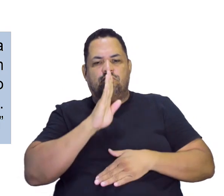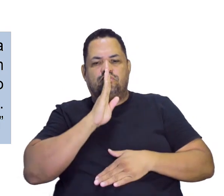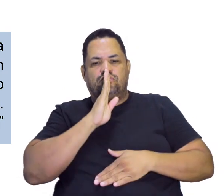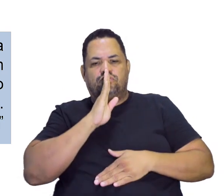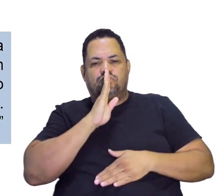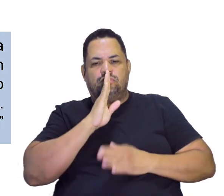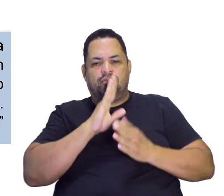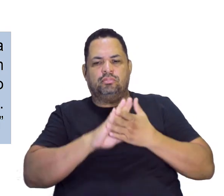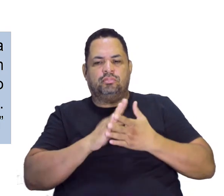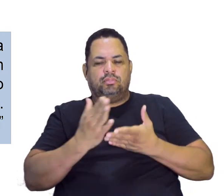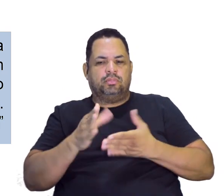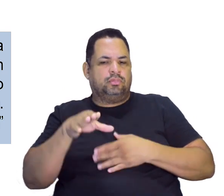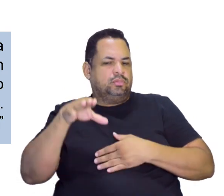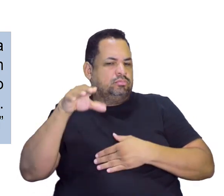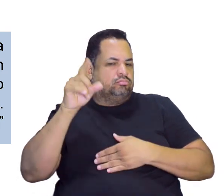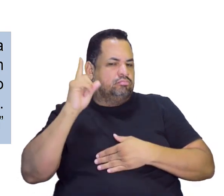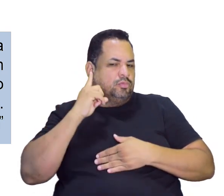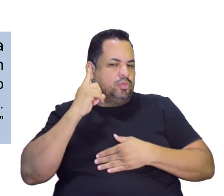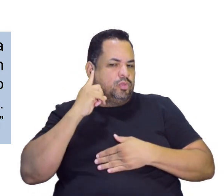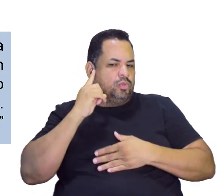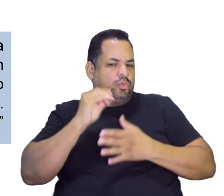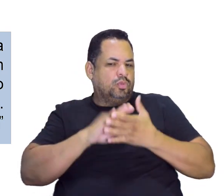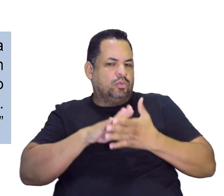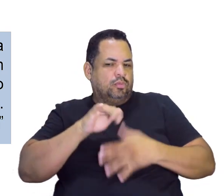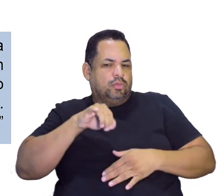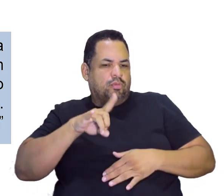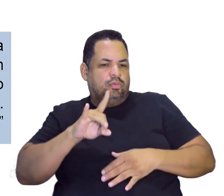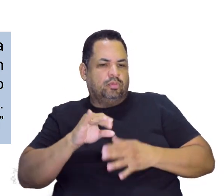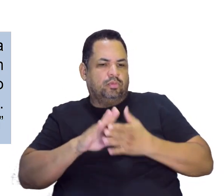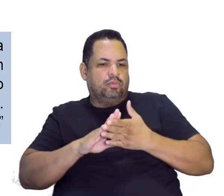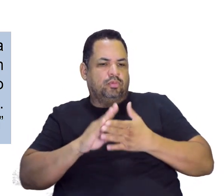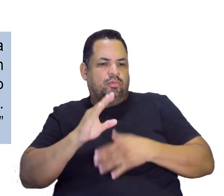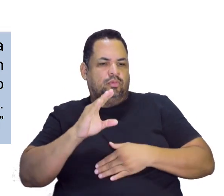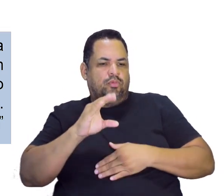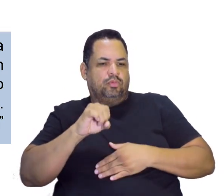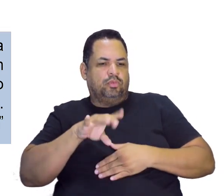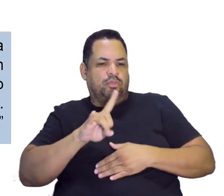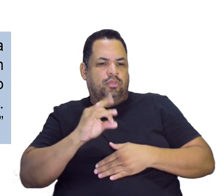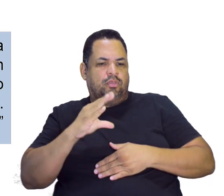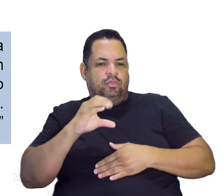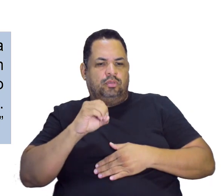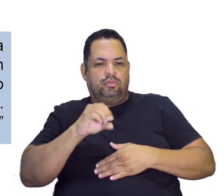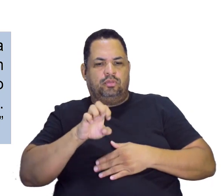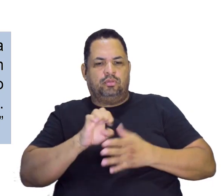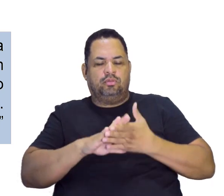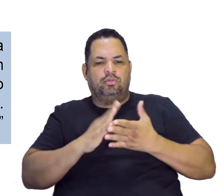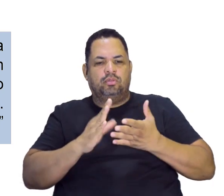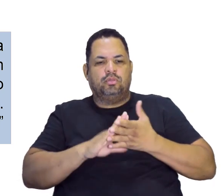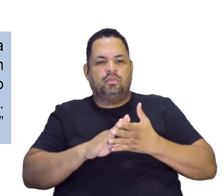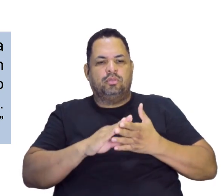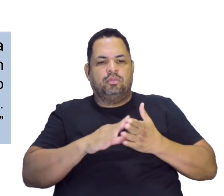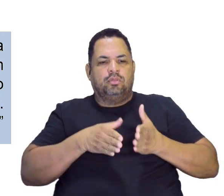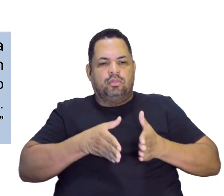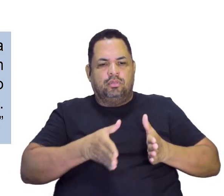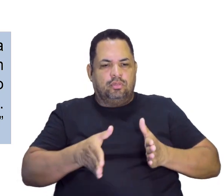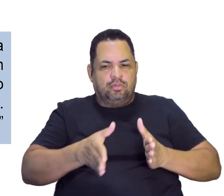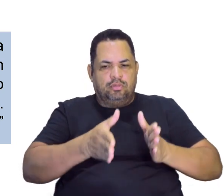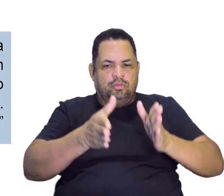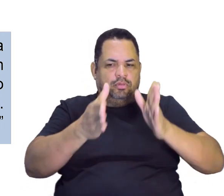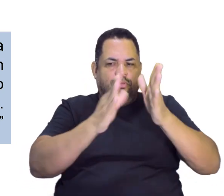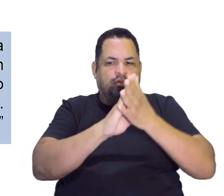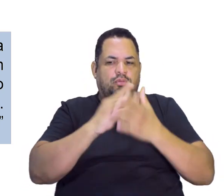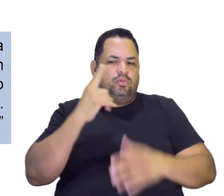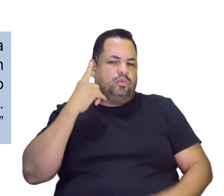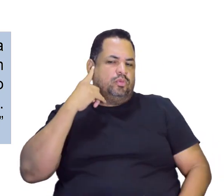silêncio foi tão grande escutando o murmurejo da Uraricoera que é um rio o o